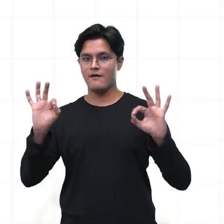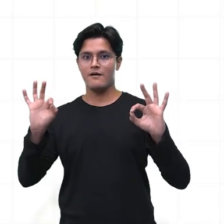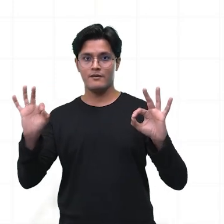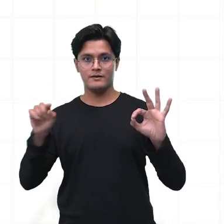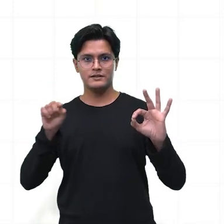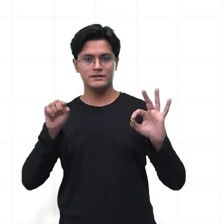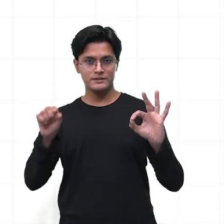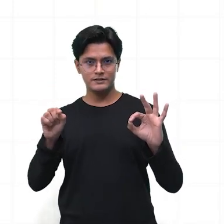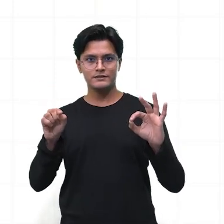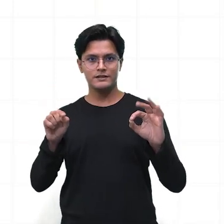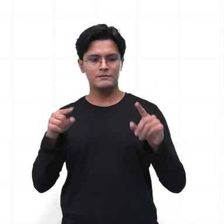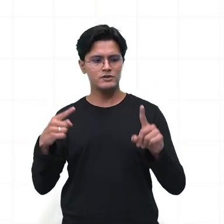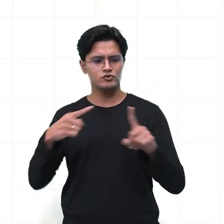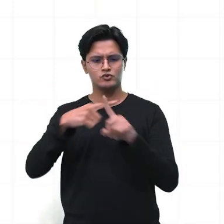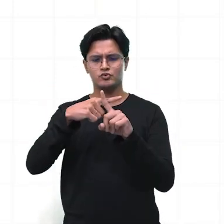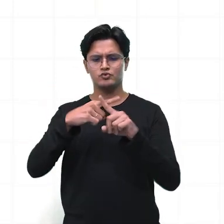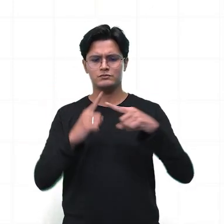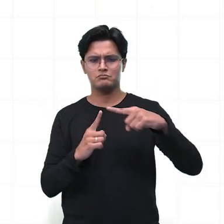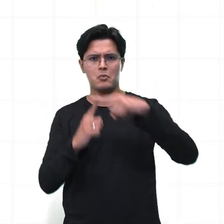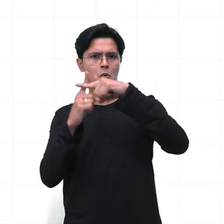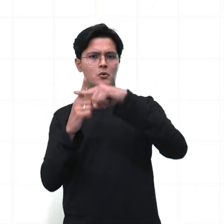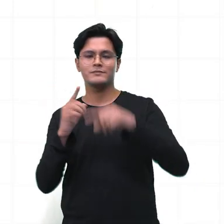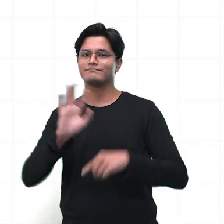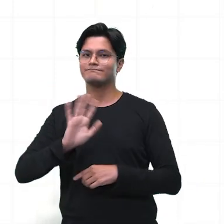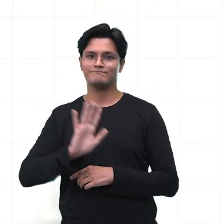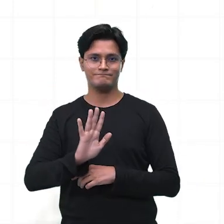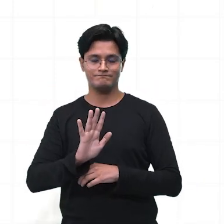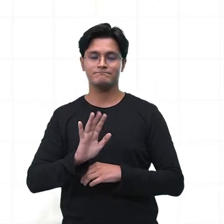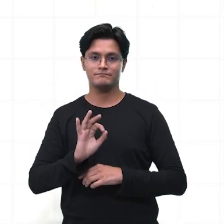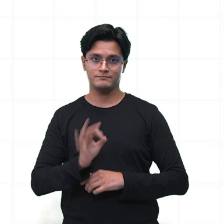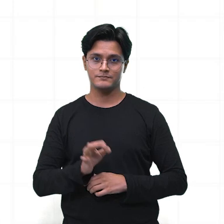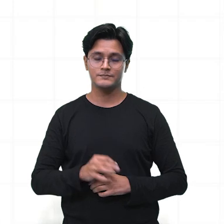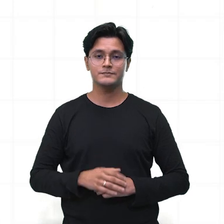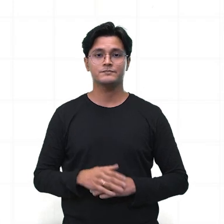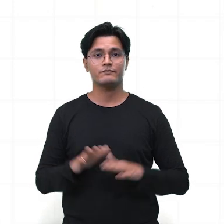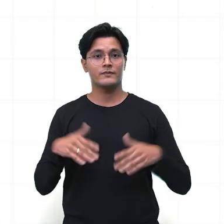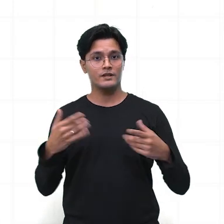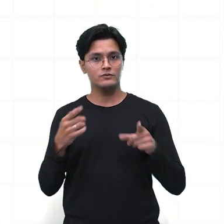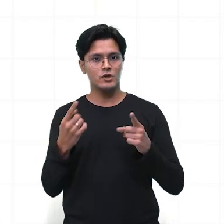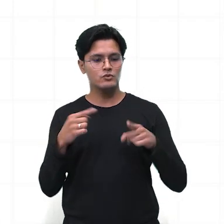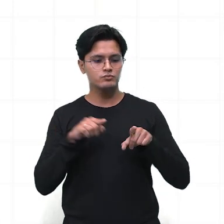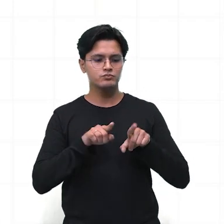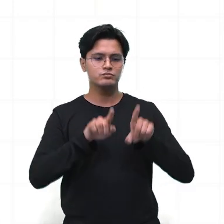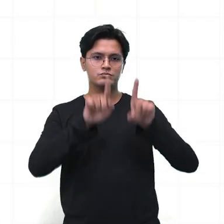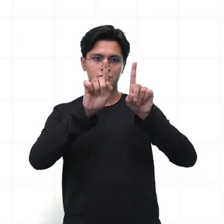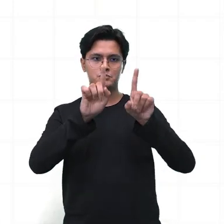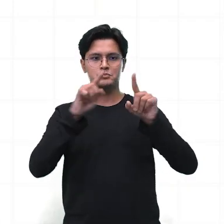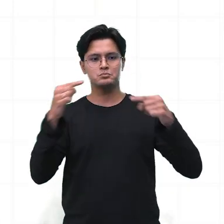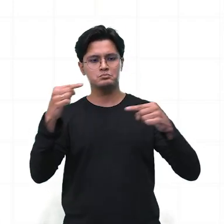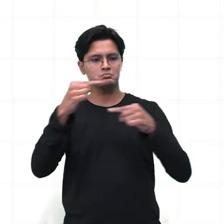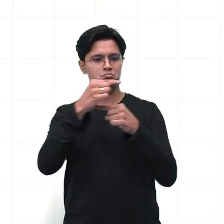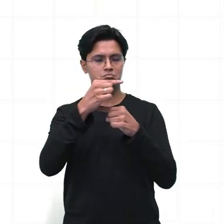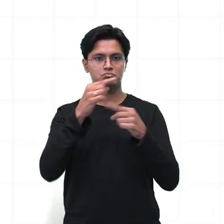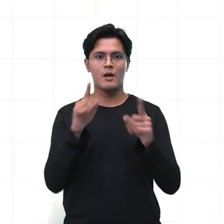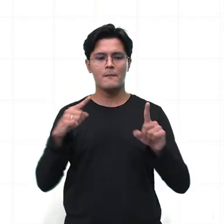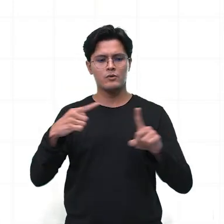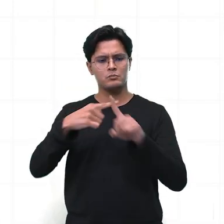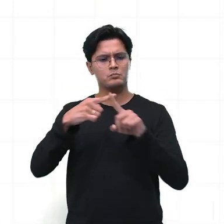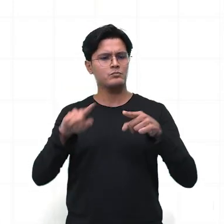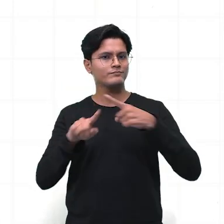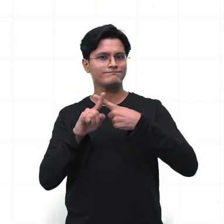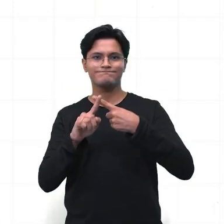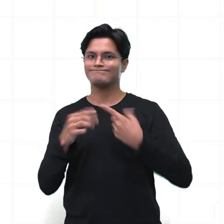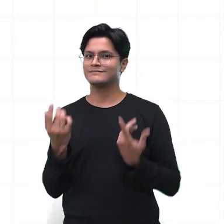se cruzam. Então esses segmentos de retas, eles não podem se cruzar, tá? Para eu